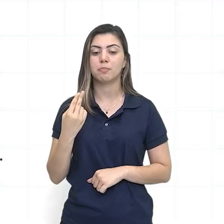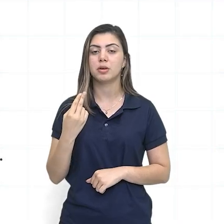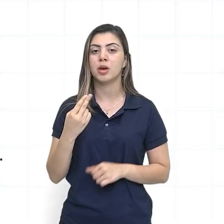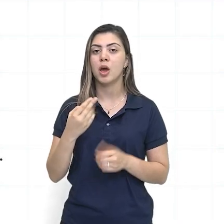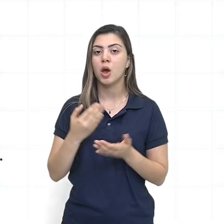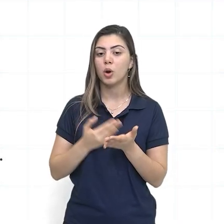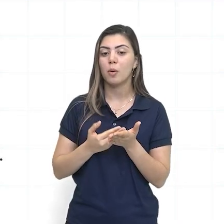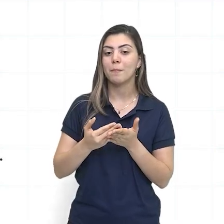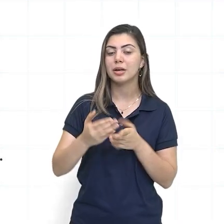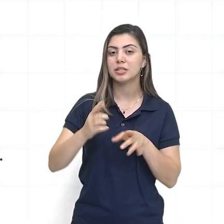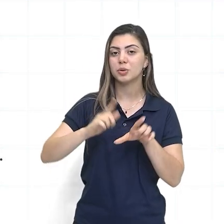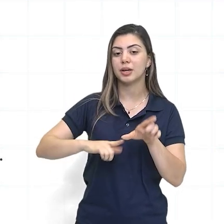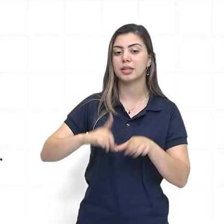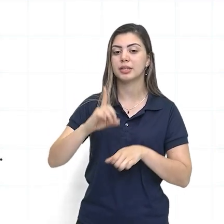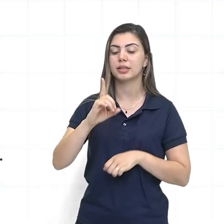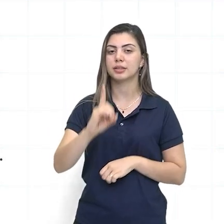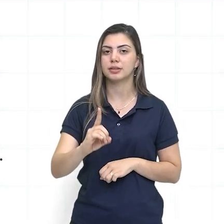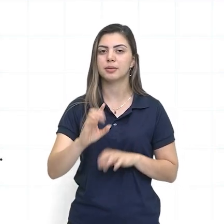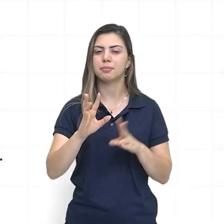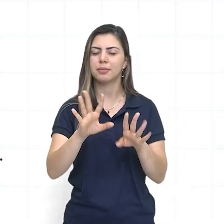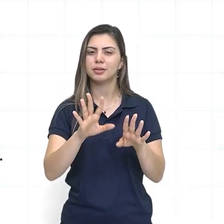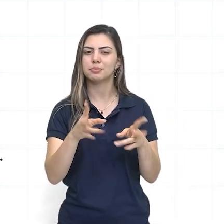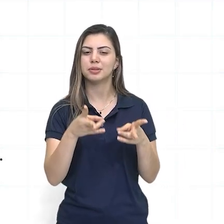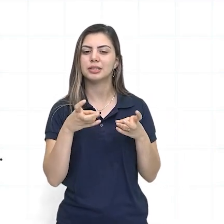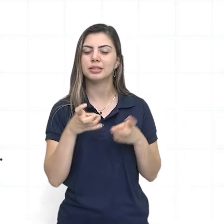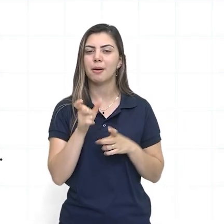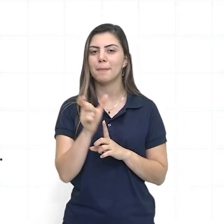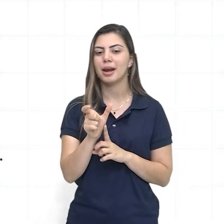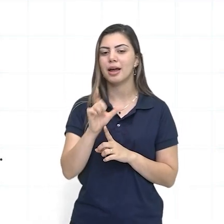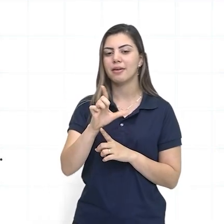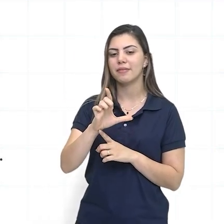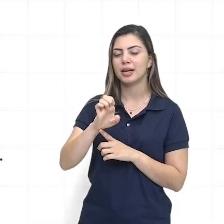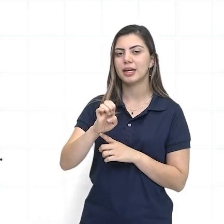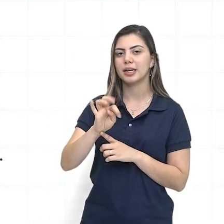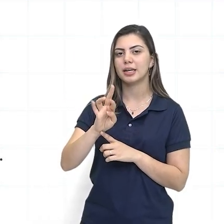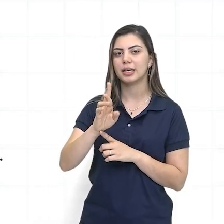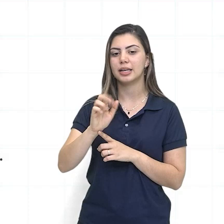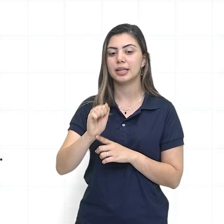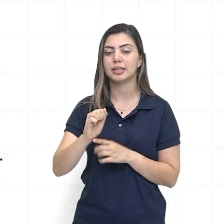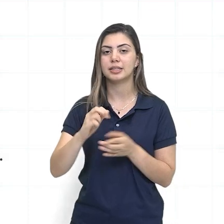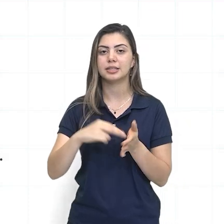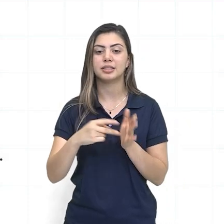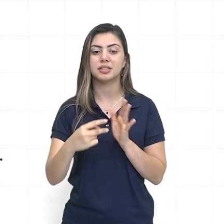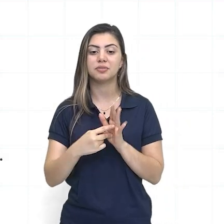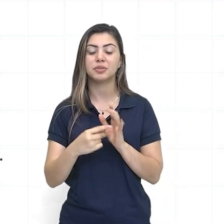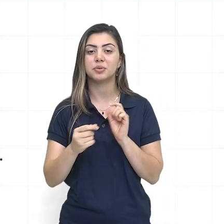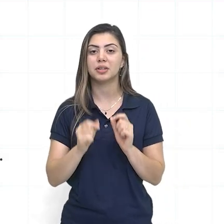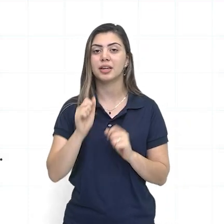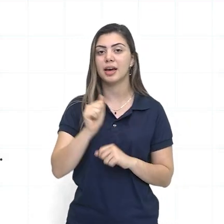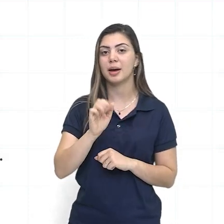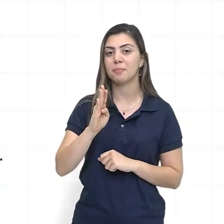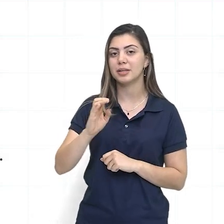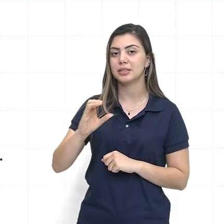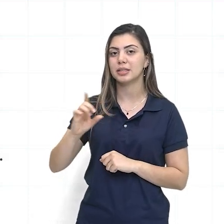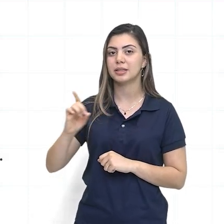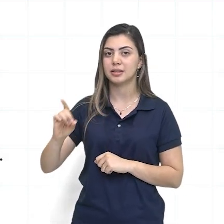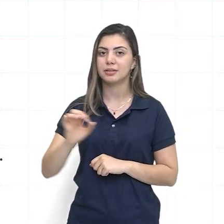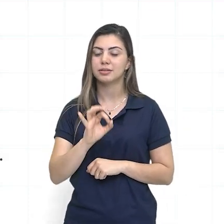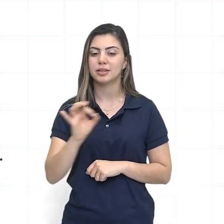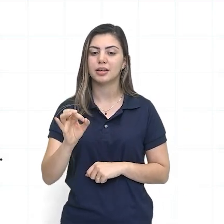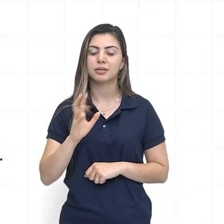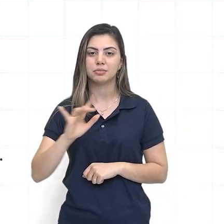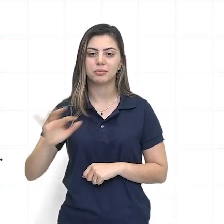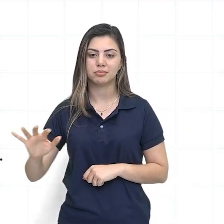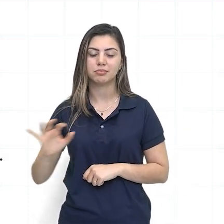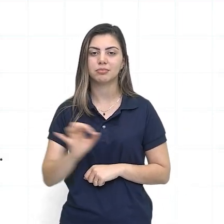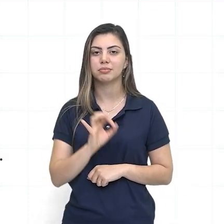aí, ó. Letra agora significa o quê? Caractere do alfabeto. Né? Nós temos o